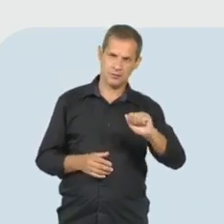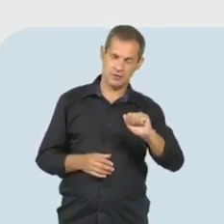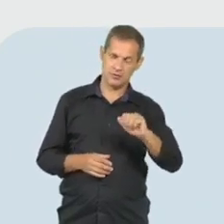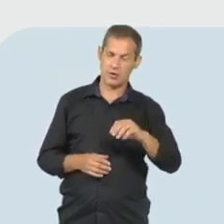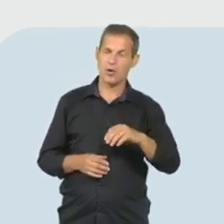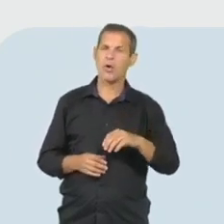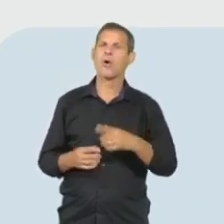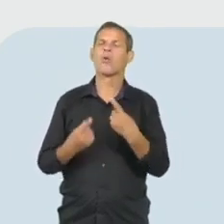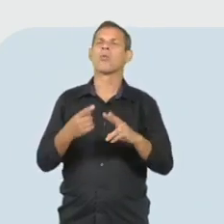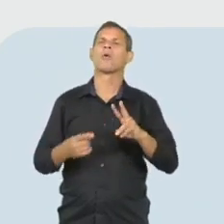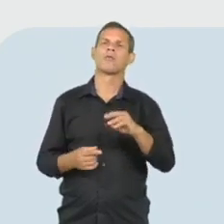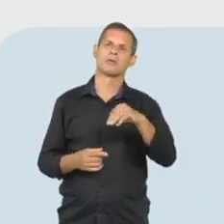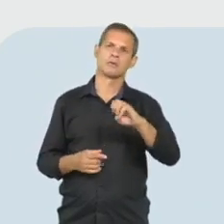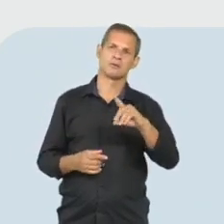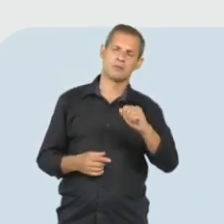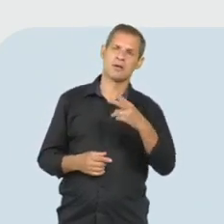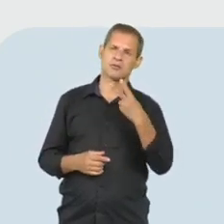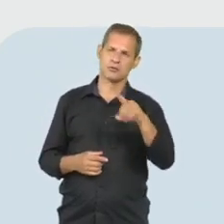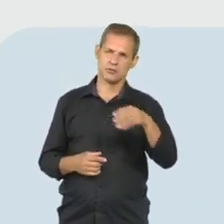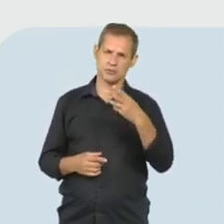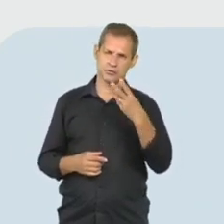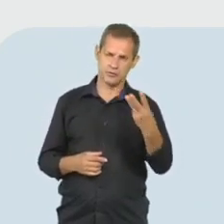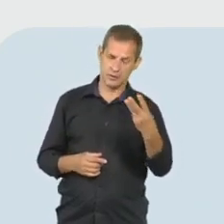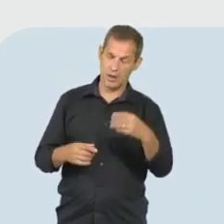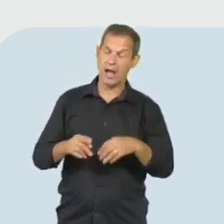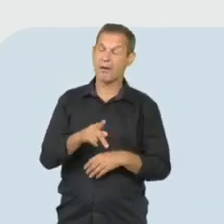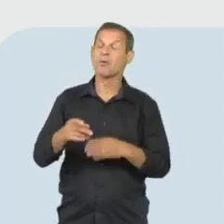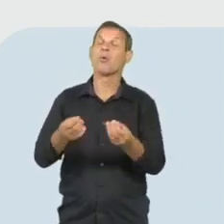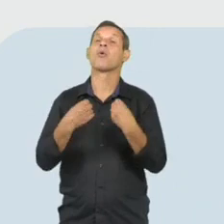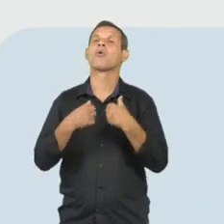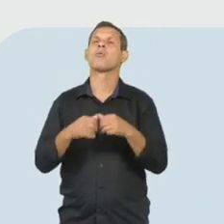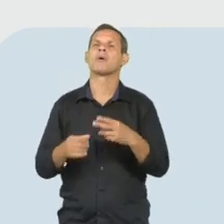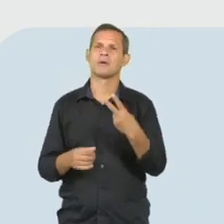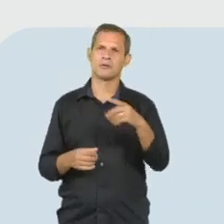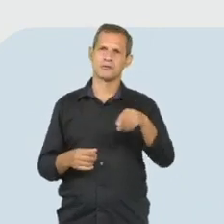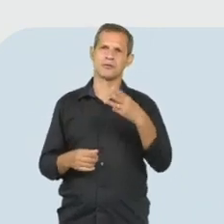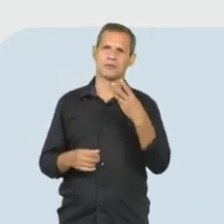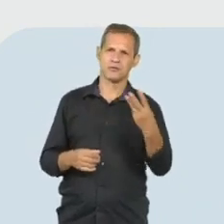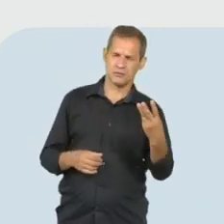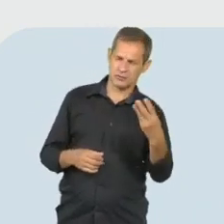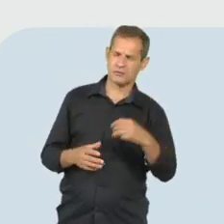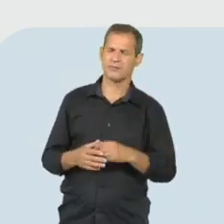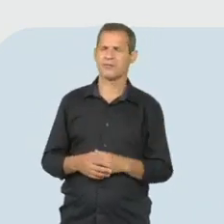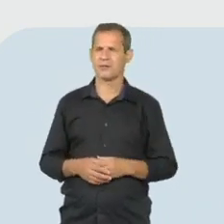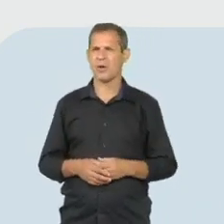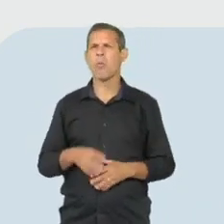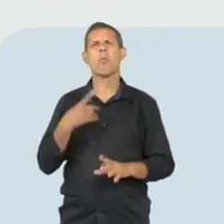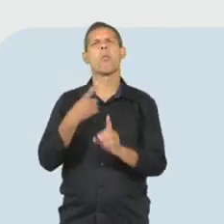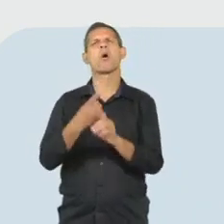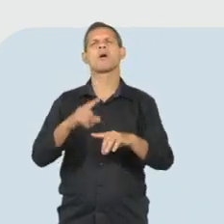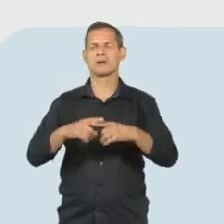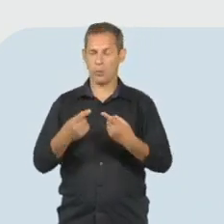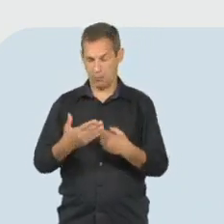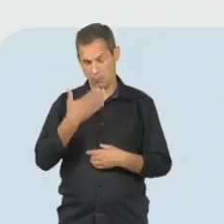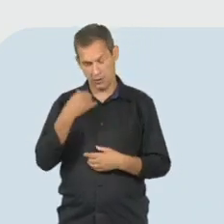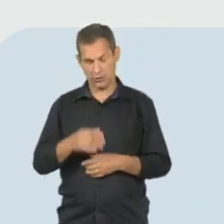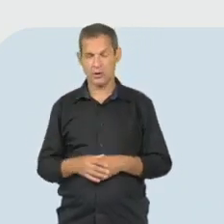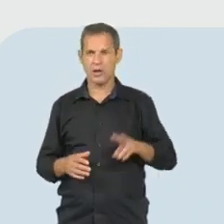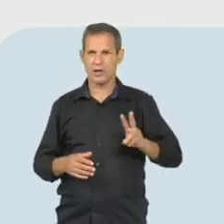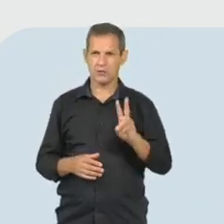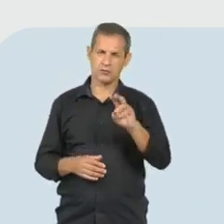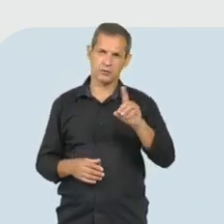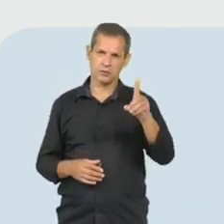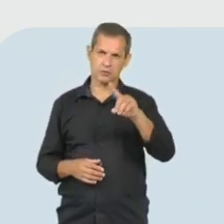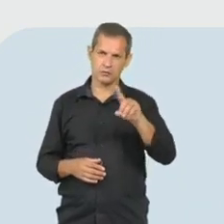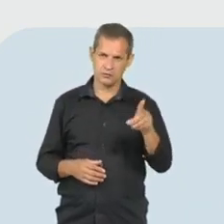vale a média? 2,33. Professor, mas como esse 2,33 ele foi encontrado? Ou melhor, é o valor do